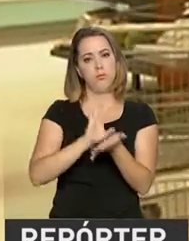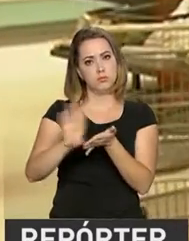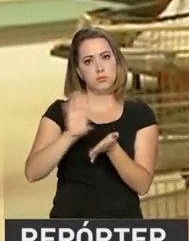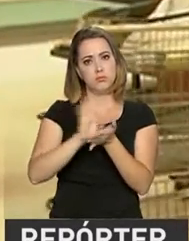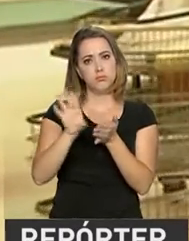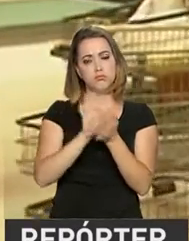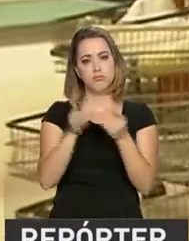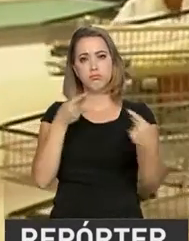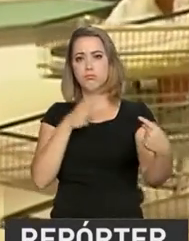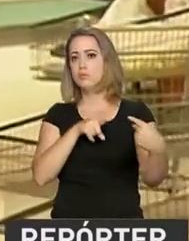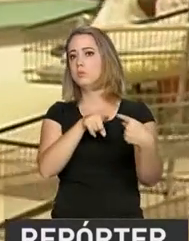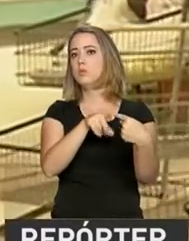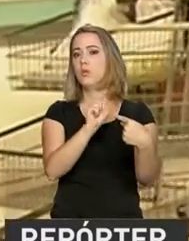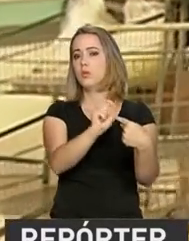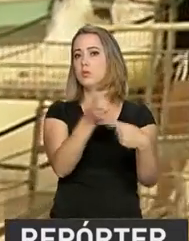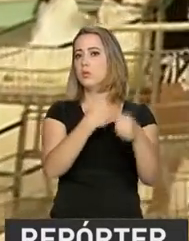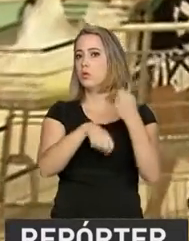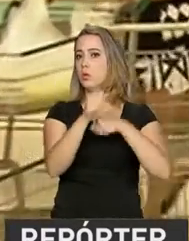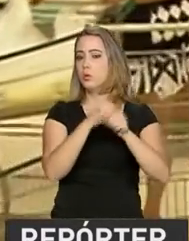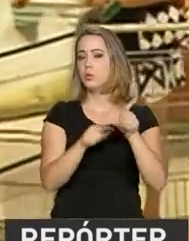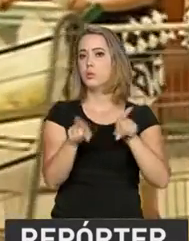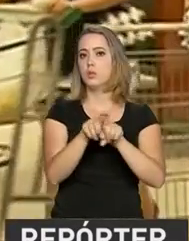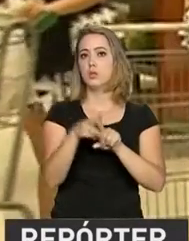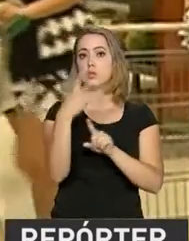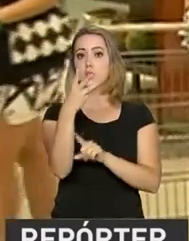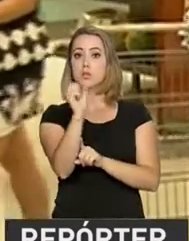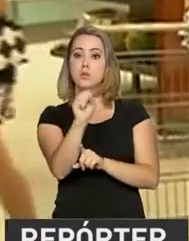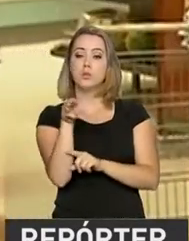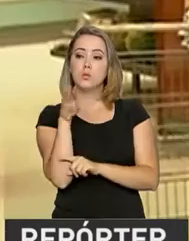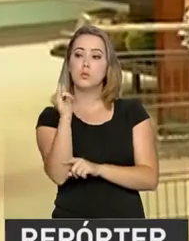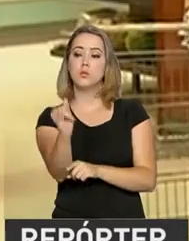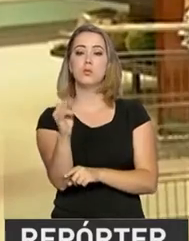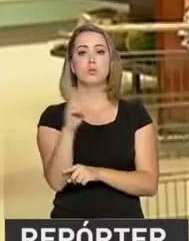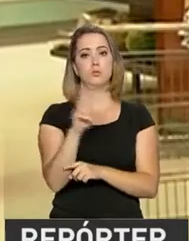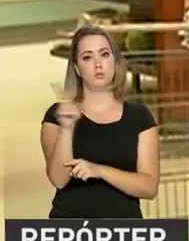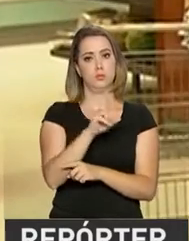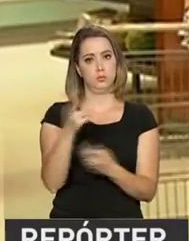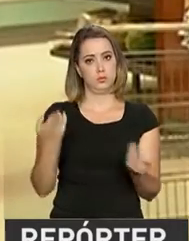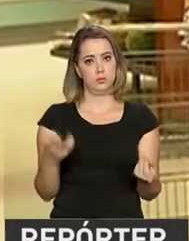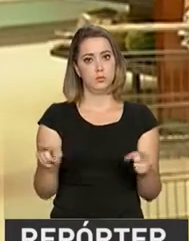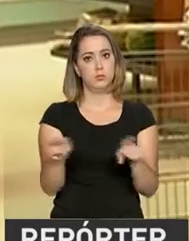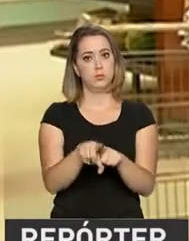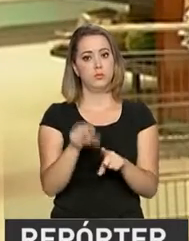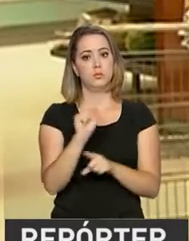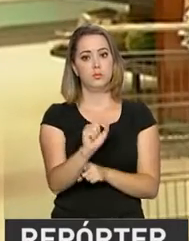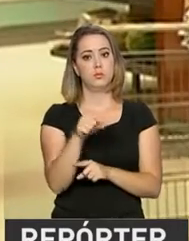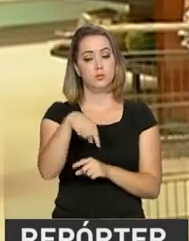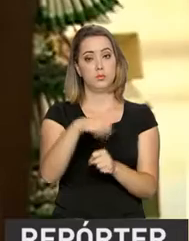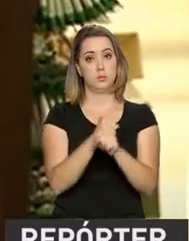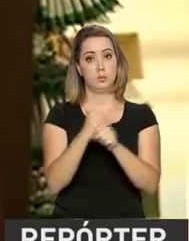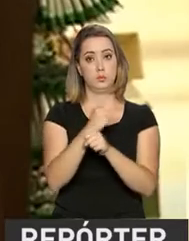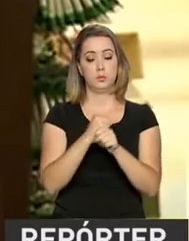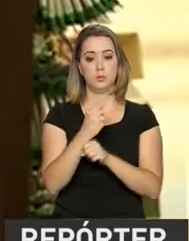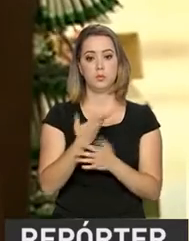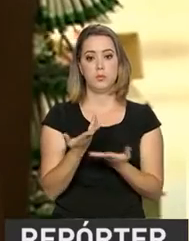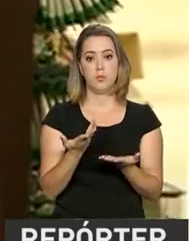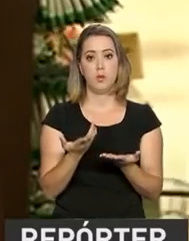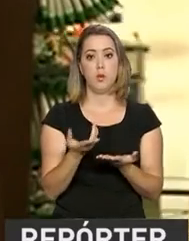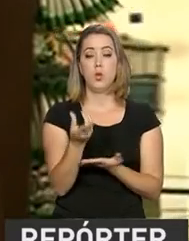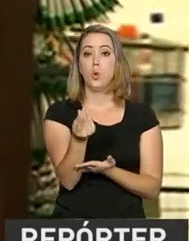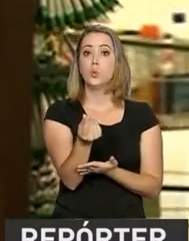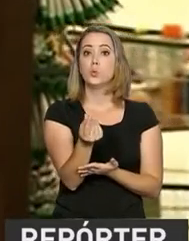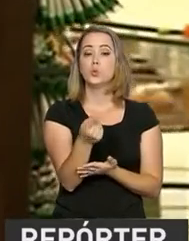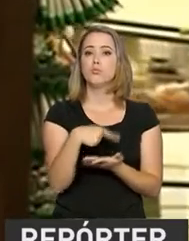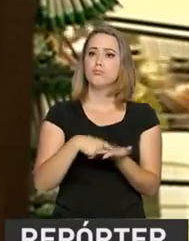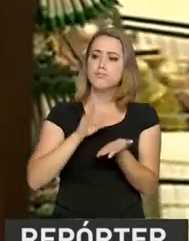diretamente na economia do país cerca de 38 bilhões e 600 milhões de reais este ano o volume de recursos